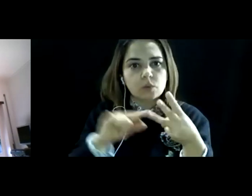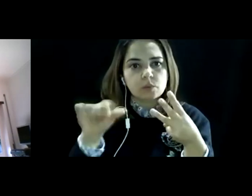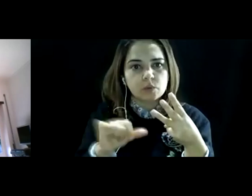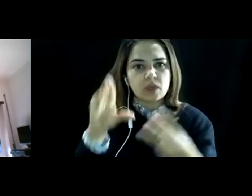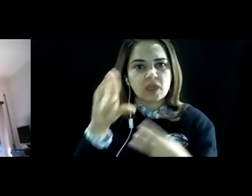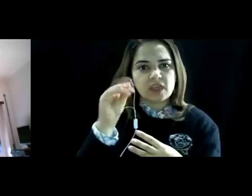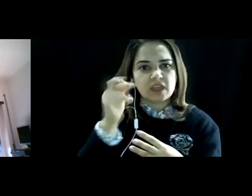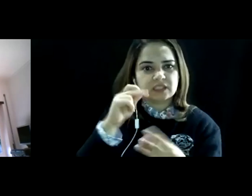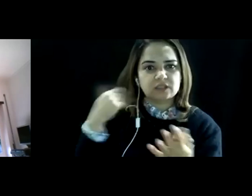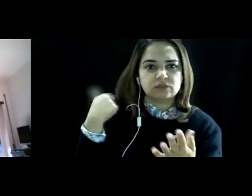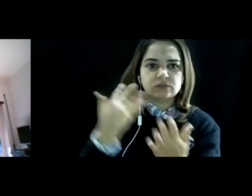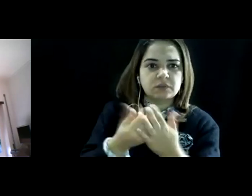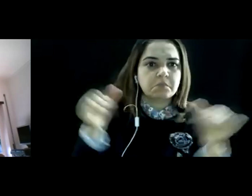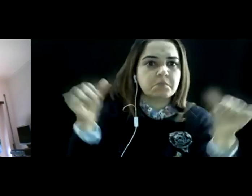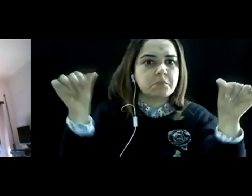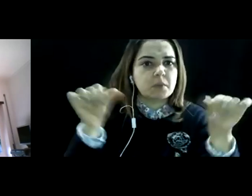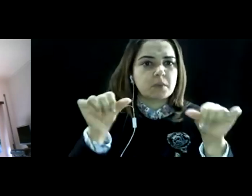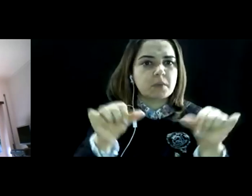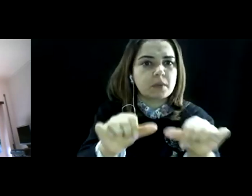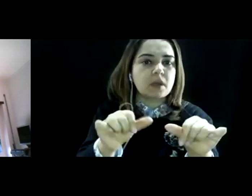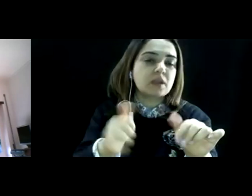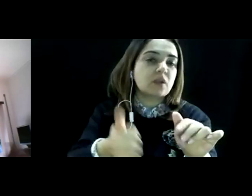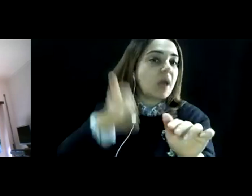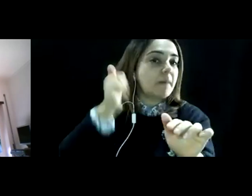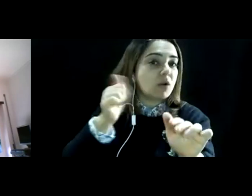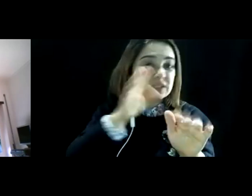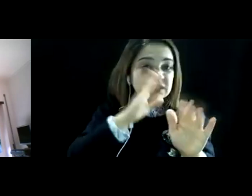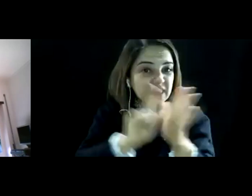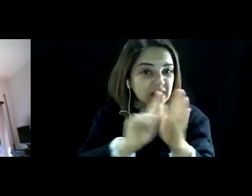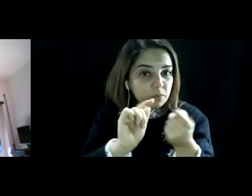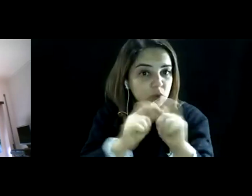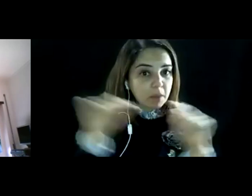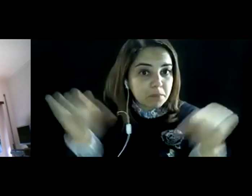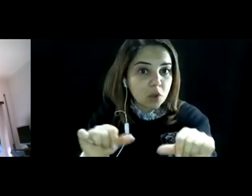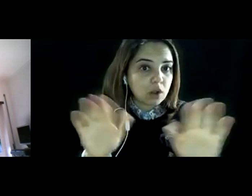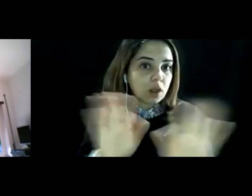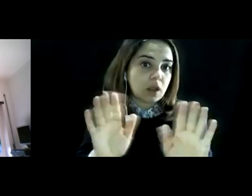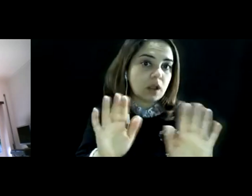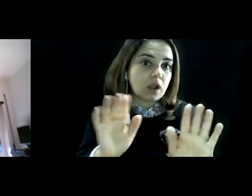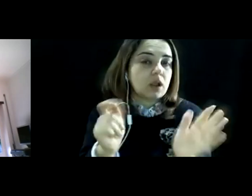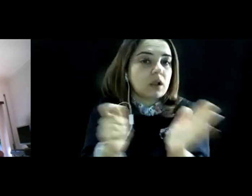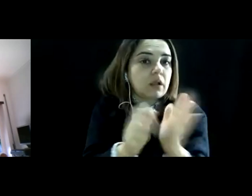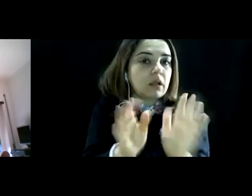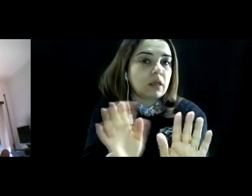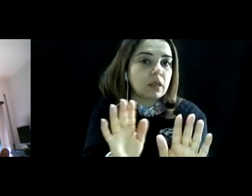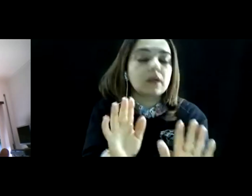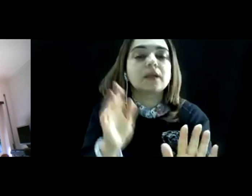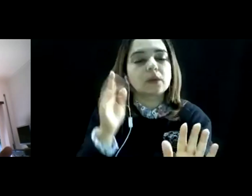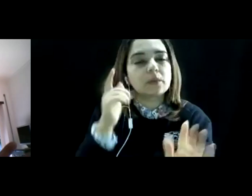foi para piorar. E se calhar, então, mais vale não mexer, se é para piorar, mais vale deixar ficar. Portanto, nós temos que olhar essas